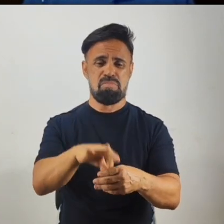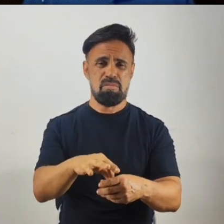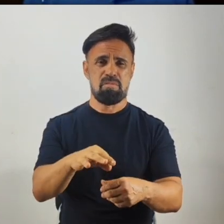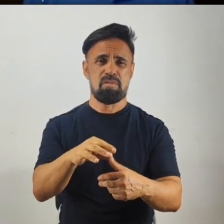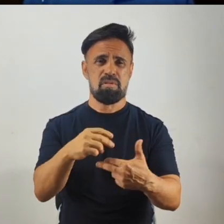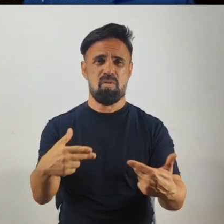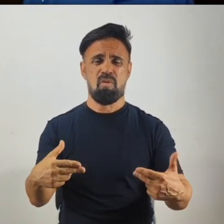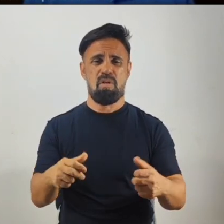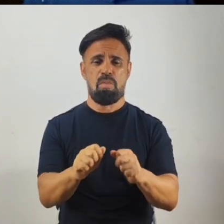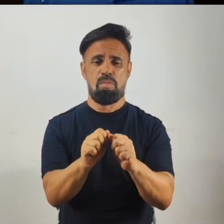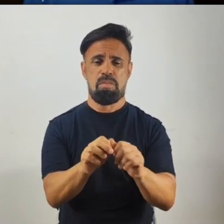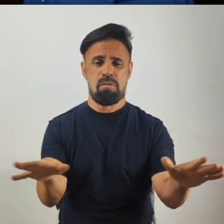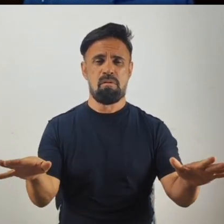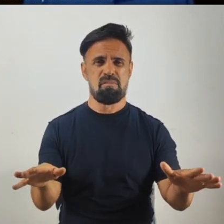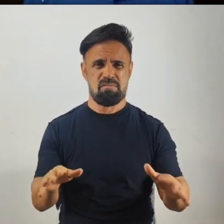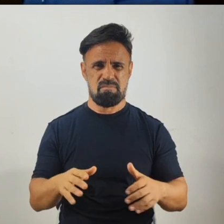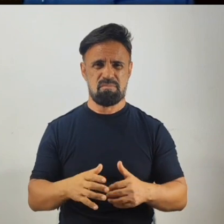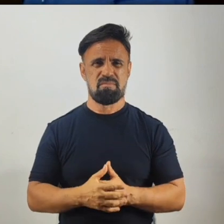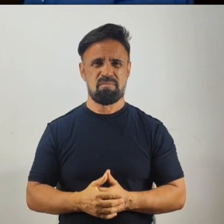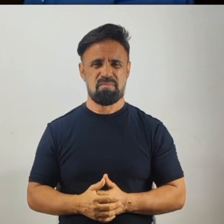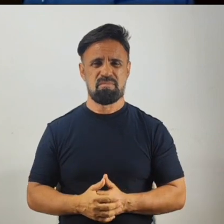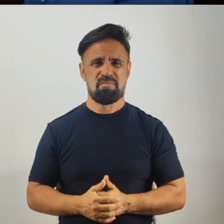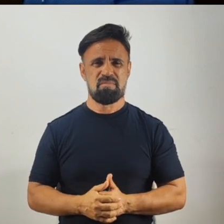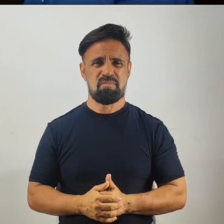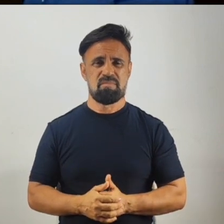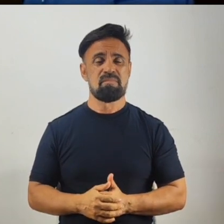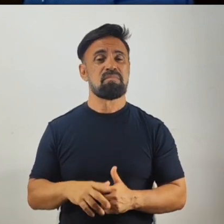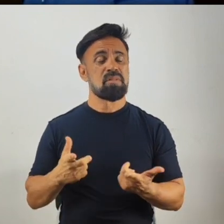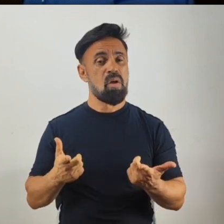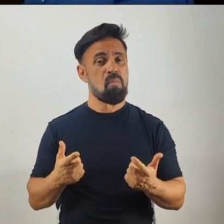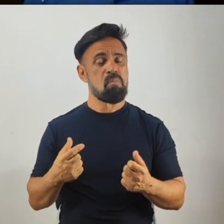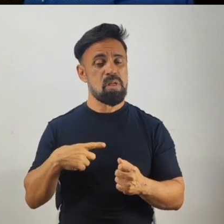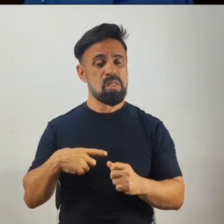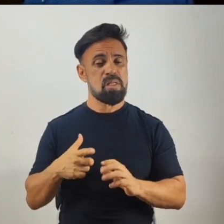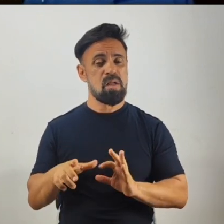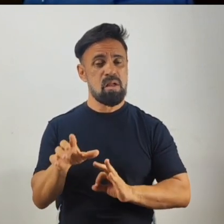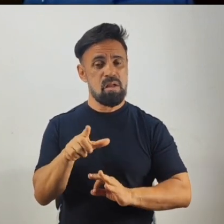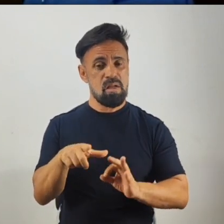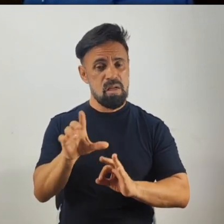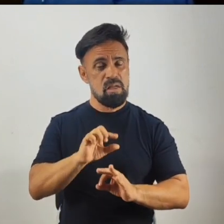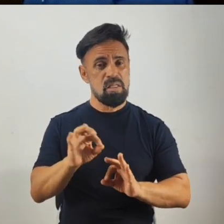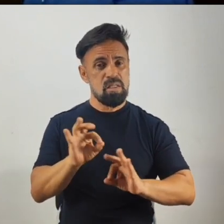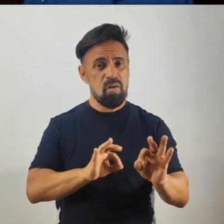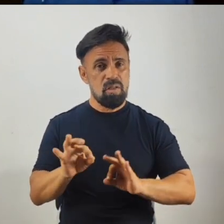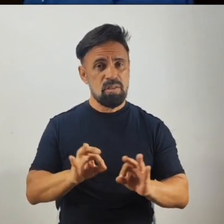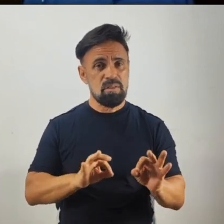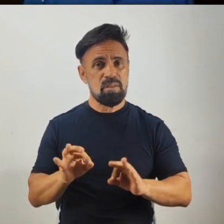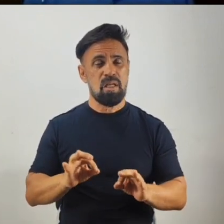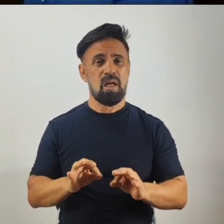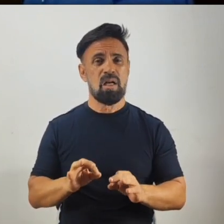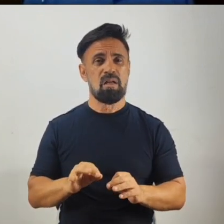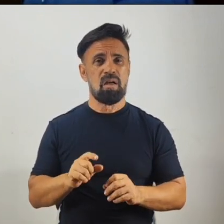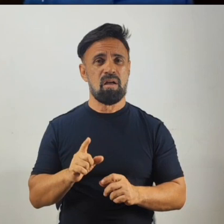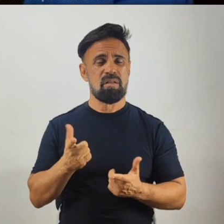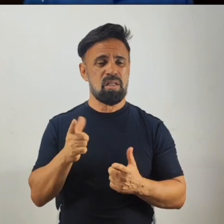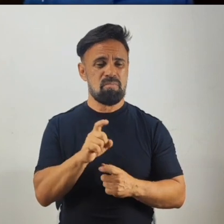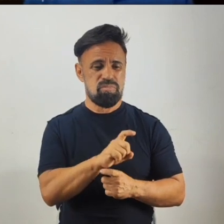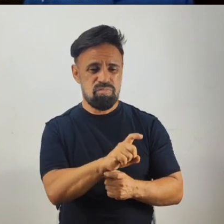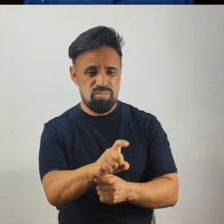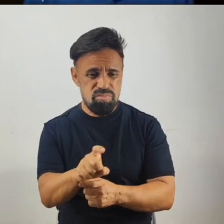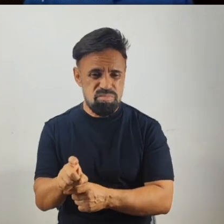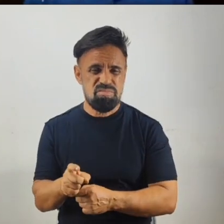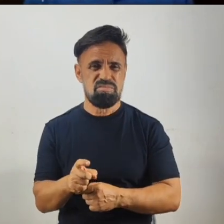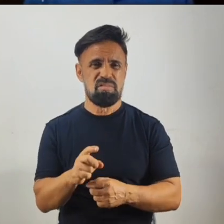impedir a atração, o abrigo, o acesso e a proliferação dos mesmos. Então, precisa ser